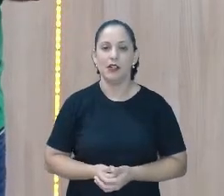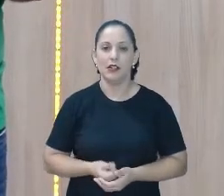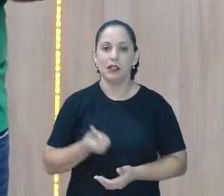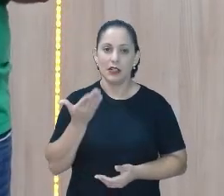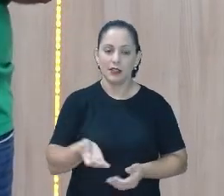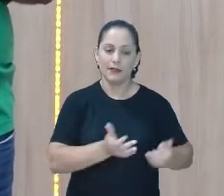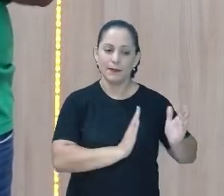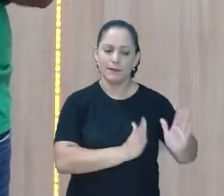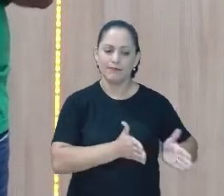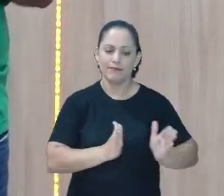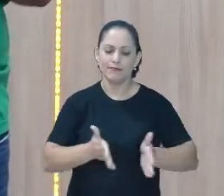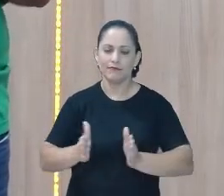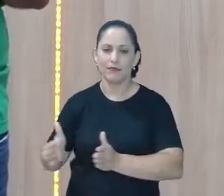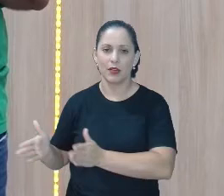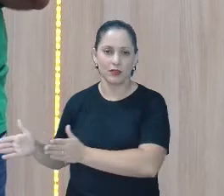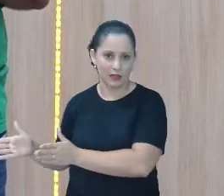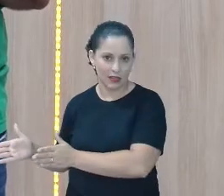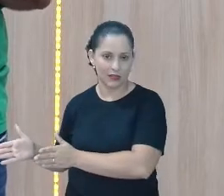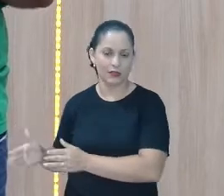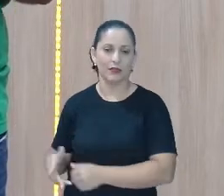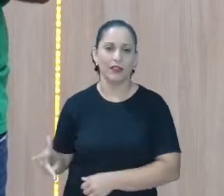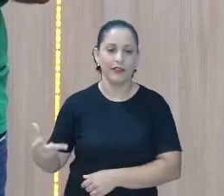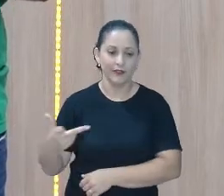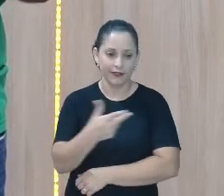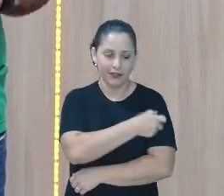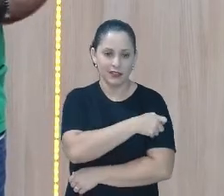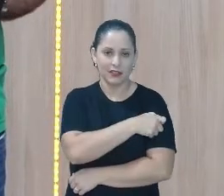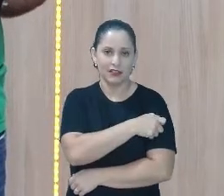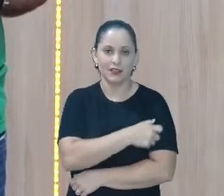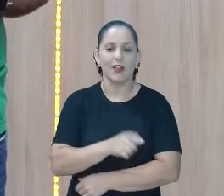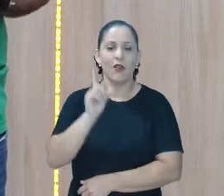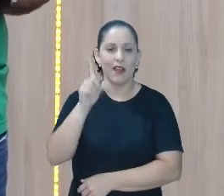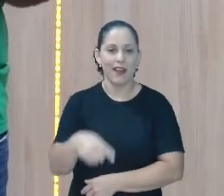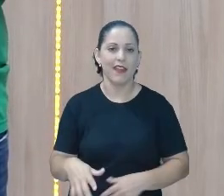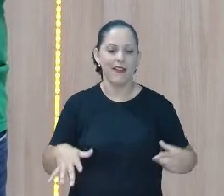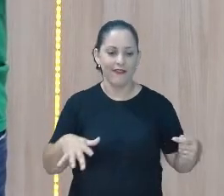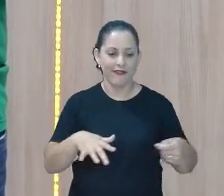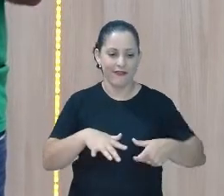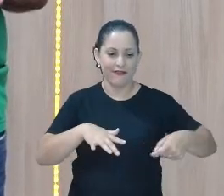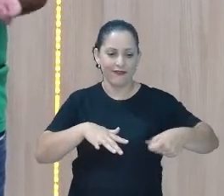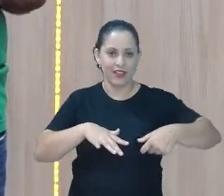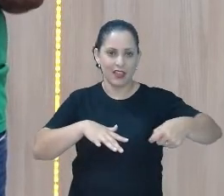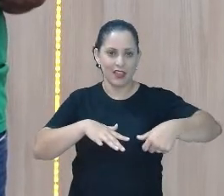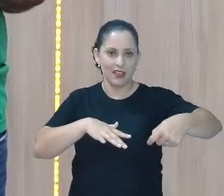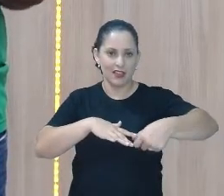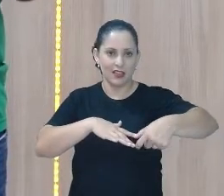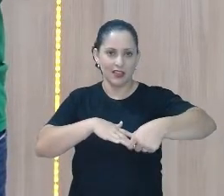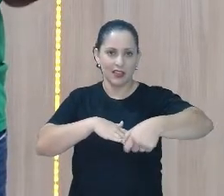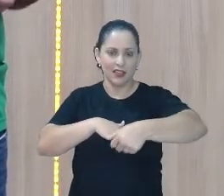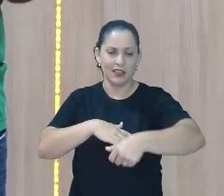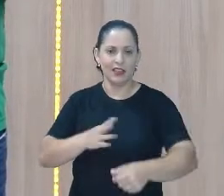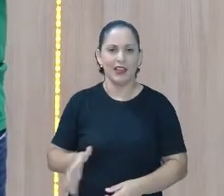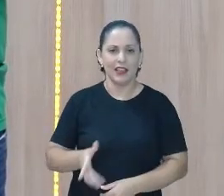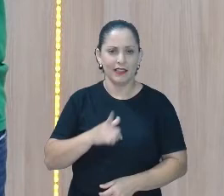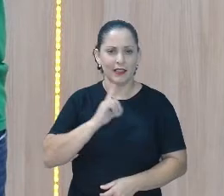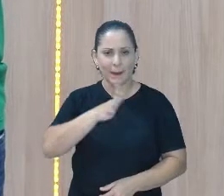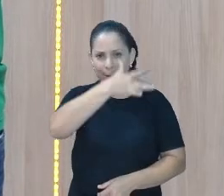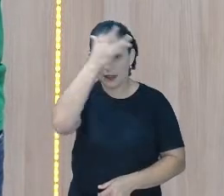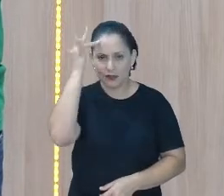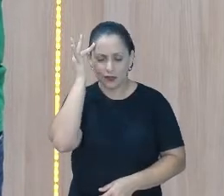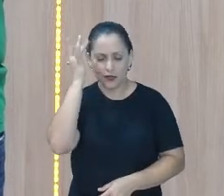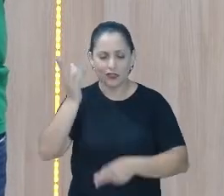esse processo, né, o avanço desse processo de vacinação, que são as fake news. Então, teve gente aí que estava dizendo até que as vacinas vinham